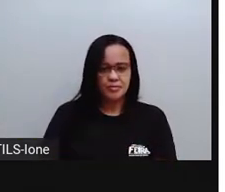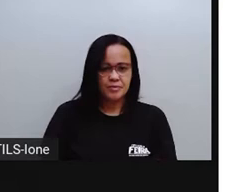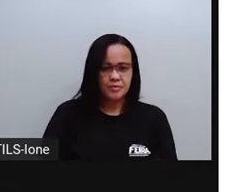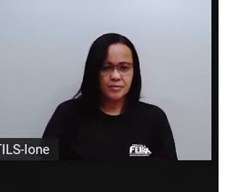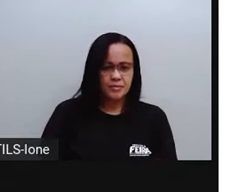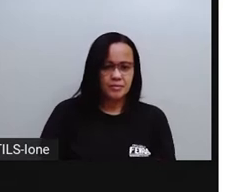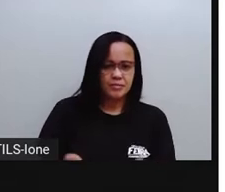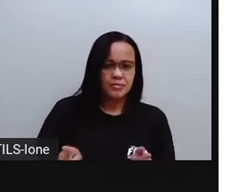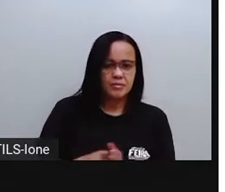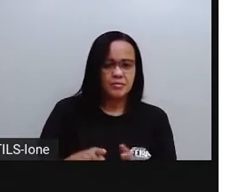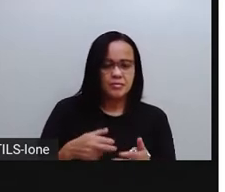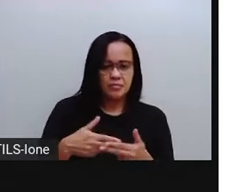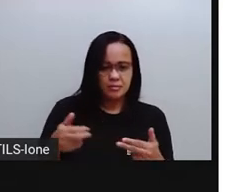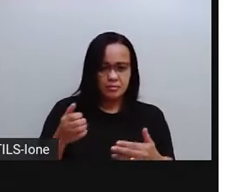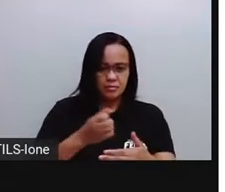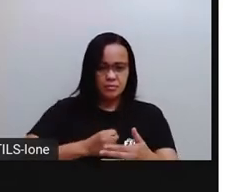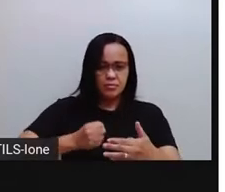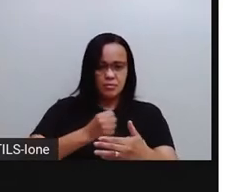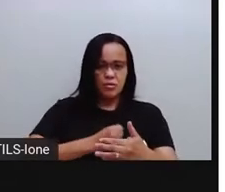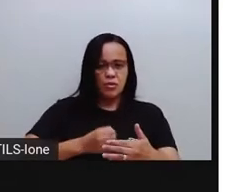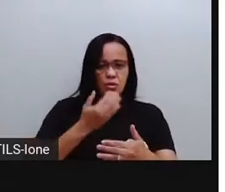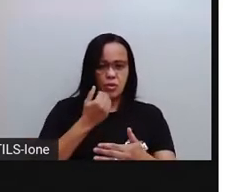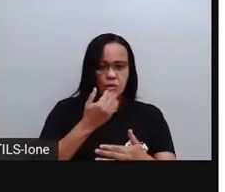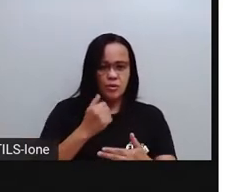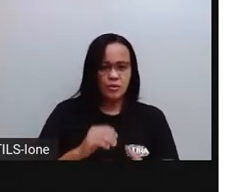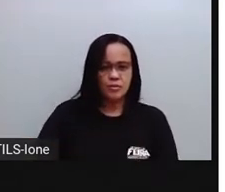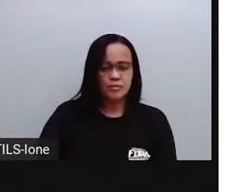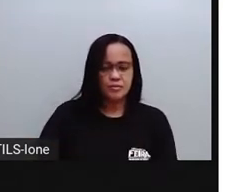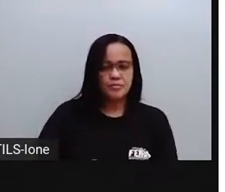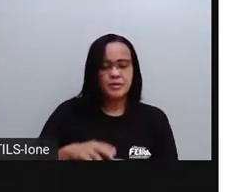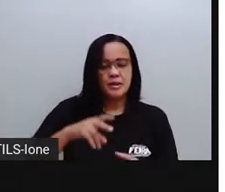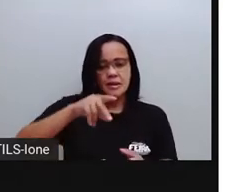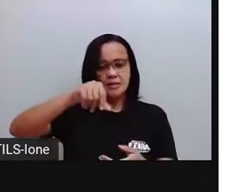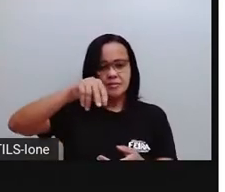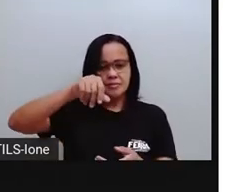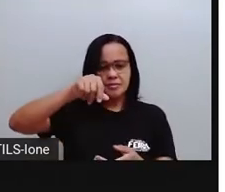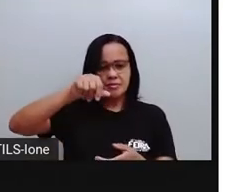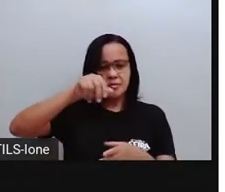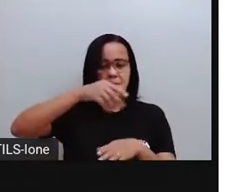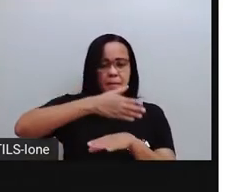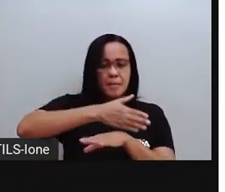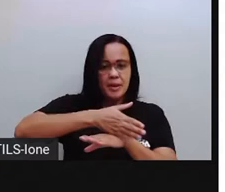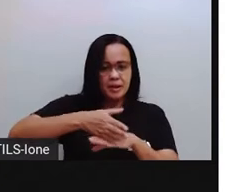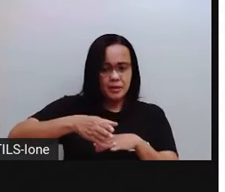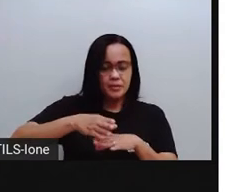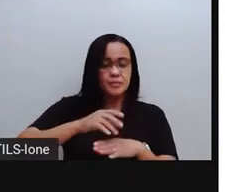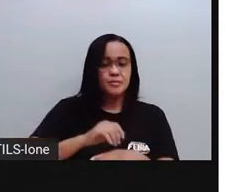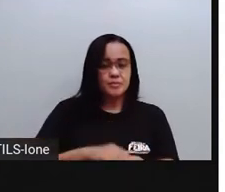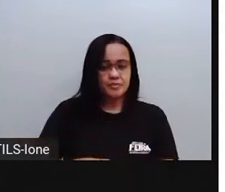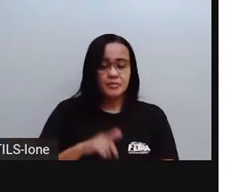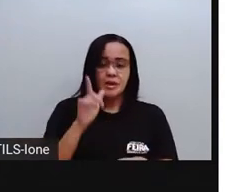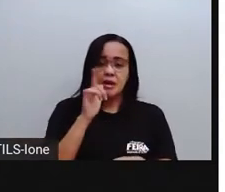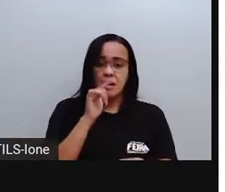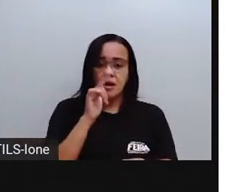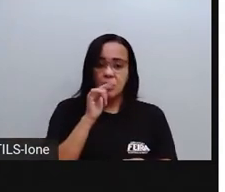para preparar alimentos, né? Vão precisar também de sal de cozinha. Água, aqui um pouquinho de água,